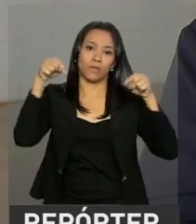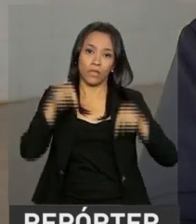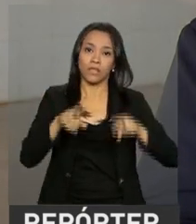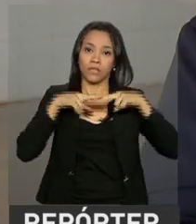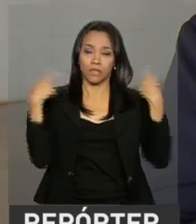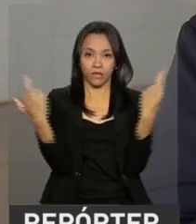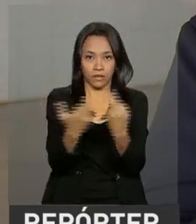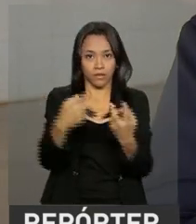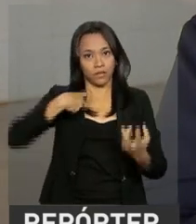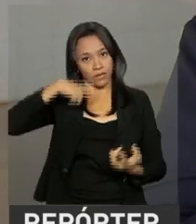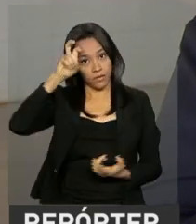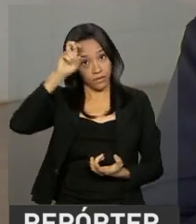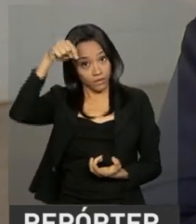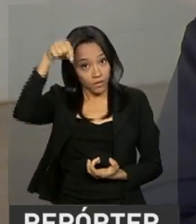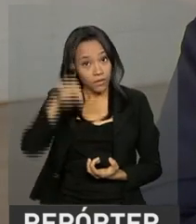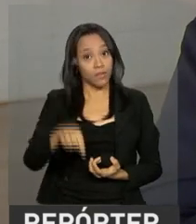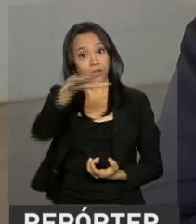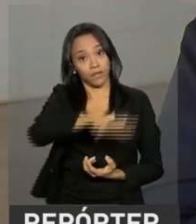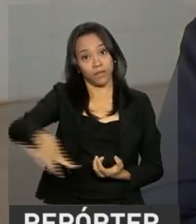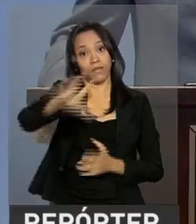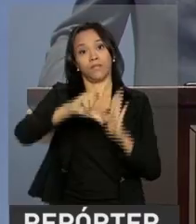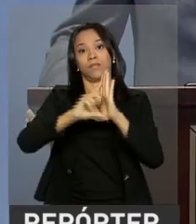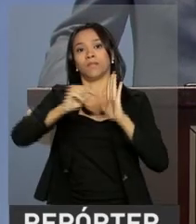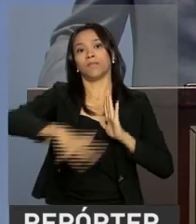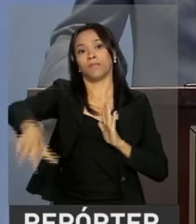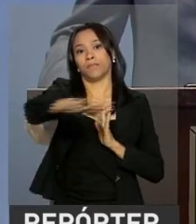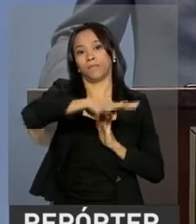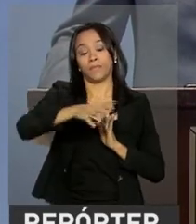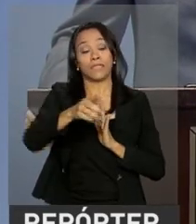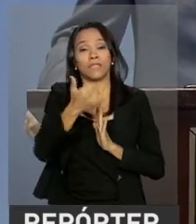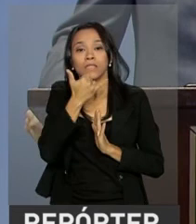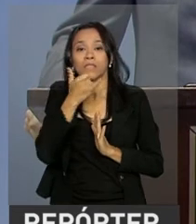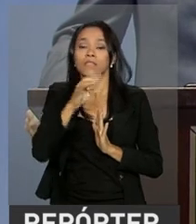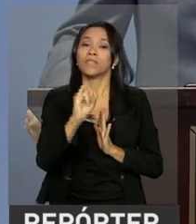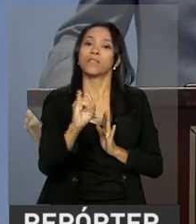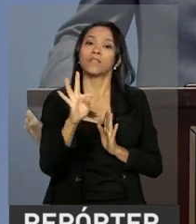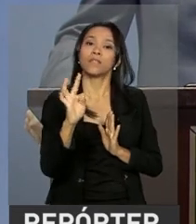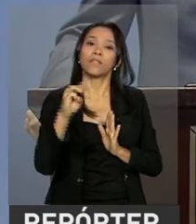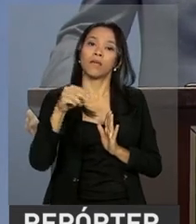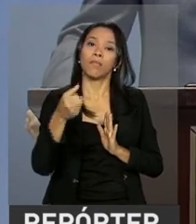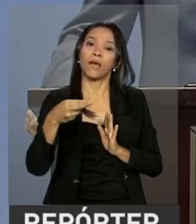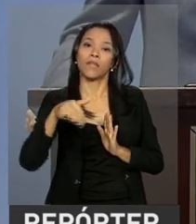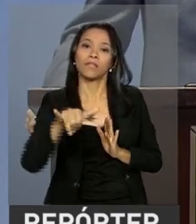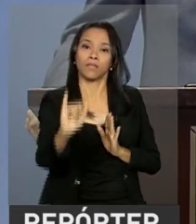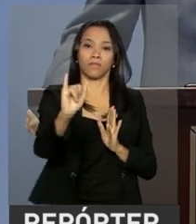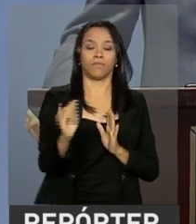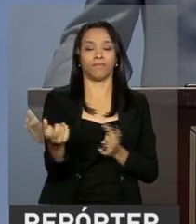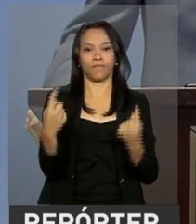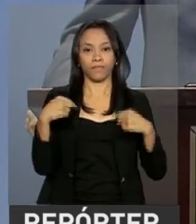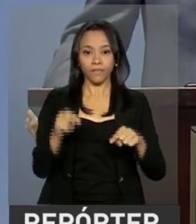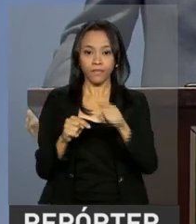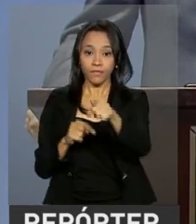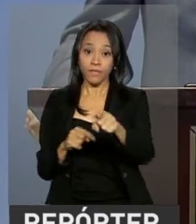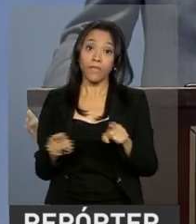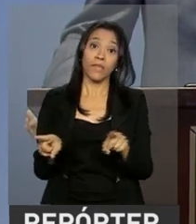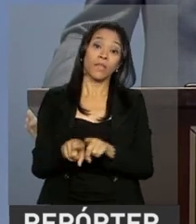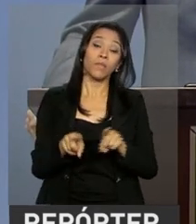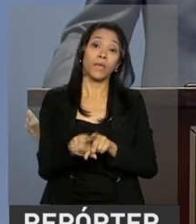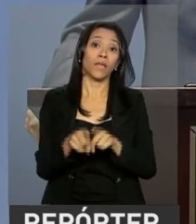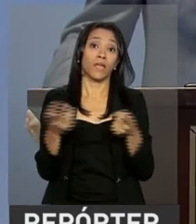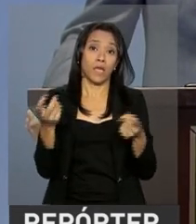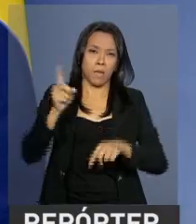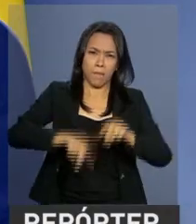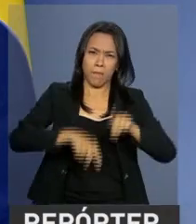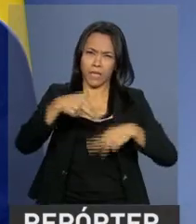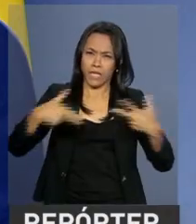quinta feira aqui no palácio do itamaraty a criação de uma agência binacional para auxiliar no aumento de produtos entre os dois